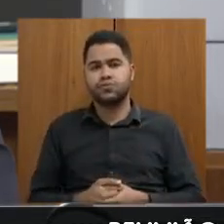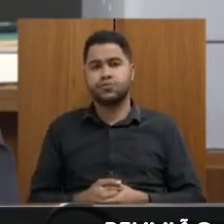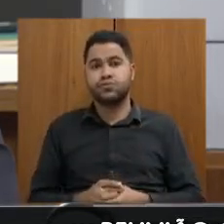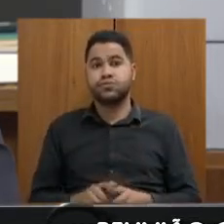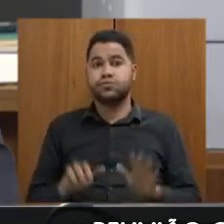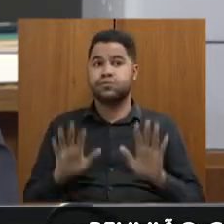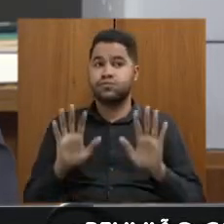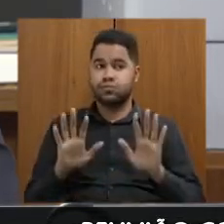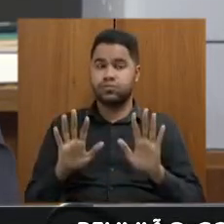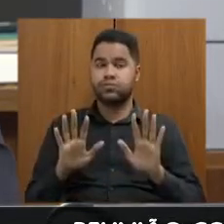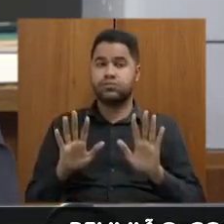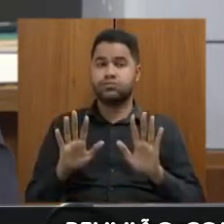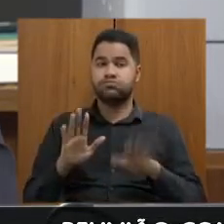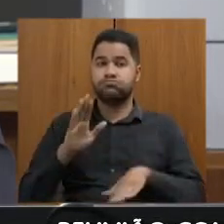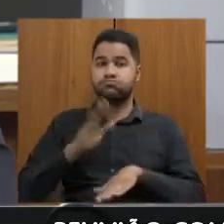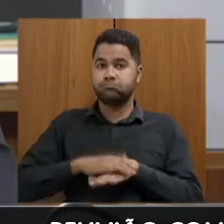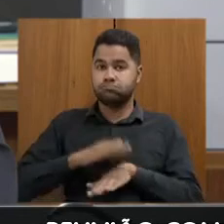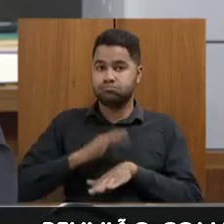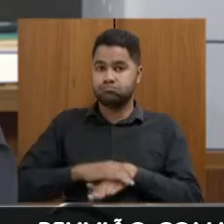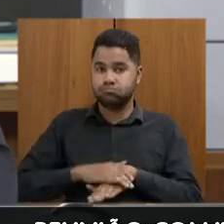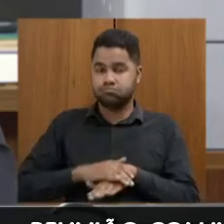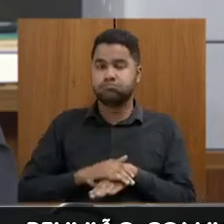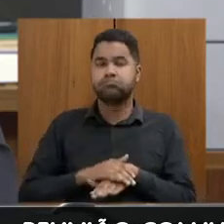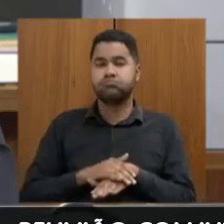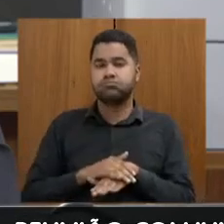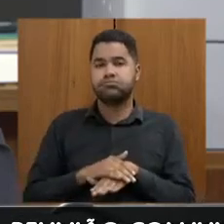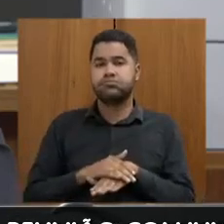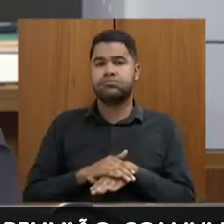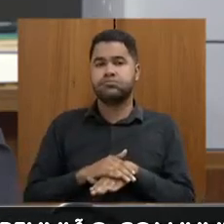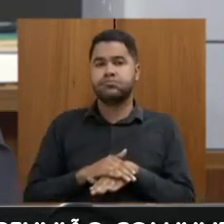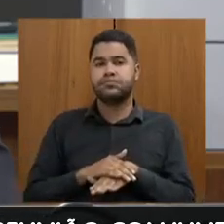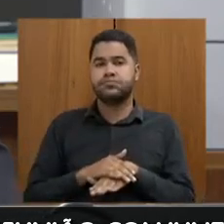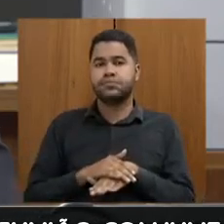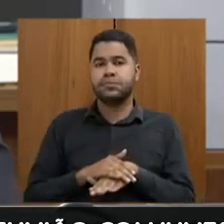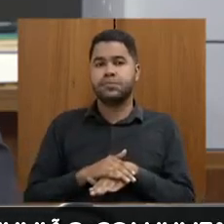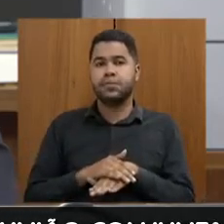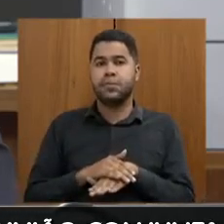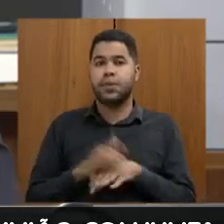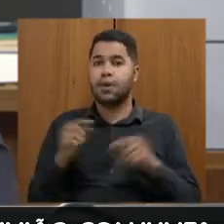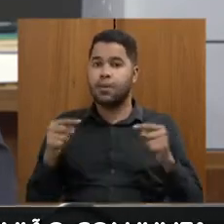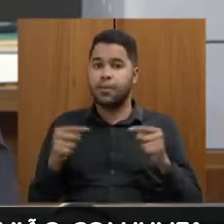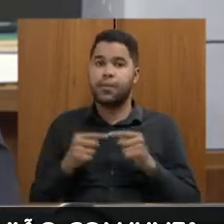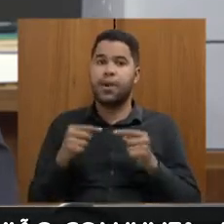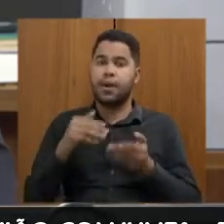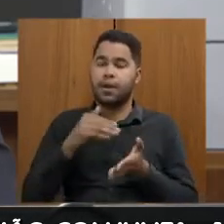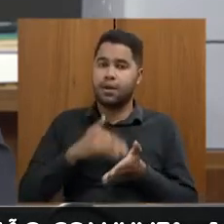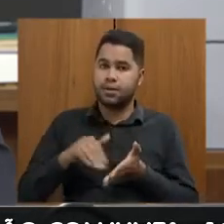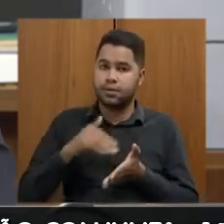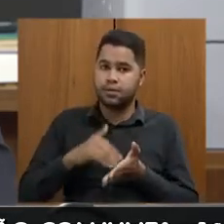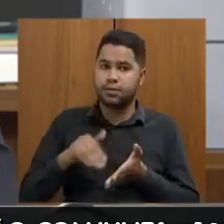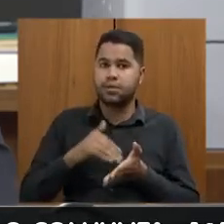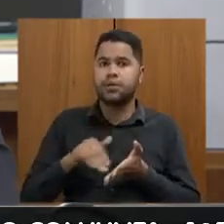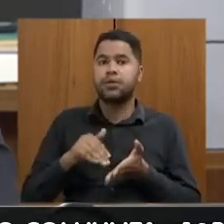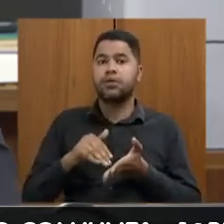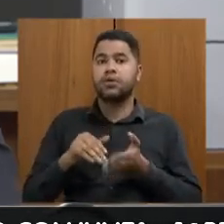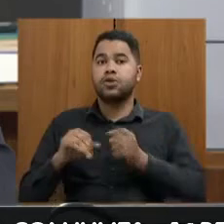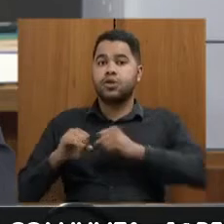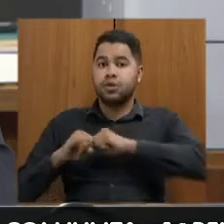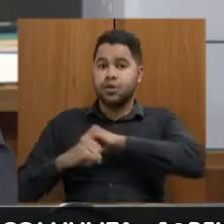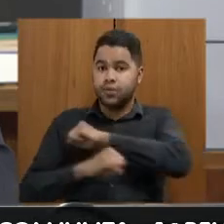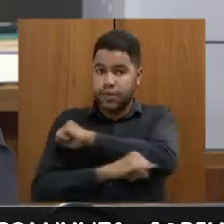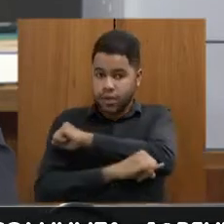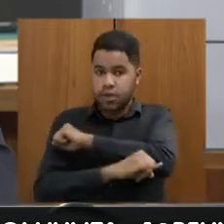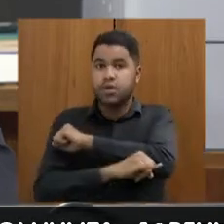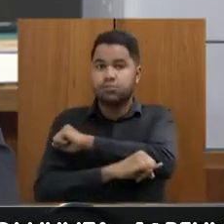mas a parte é que coube a secretaria de infraestrutura